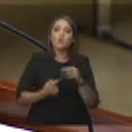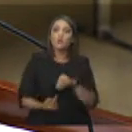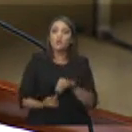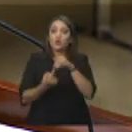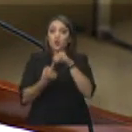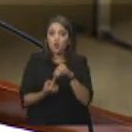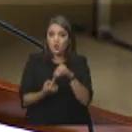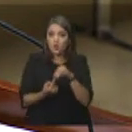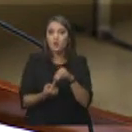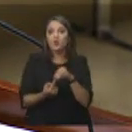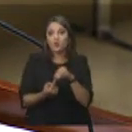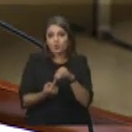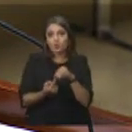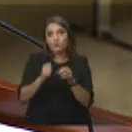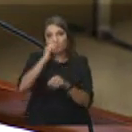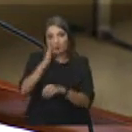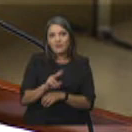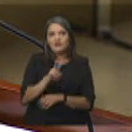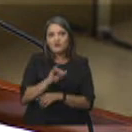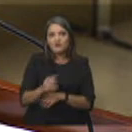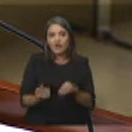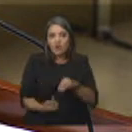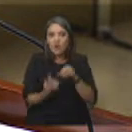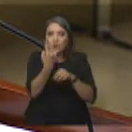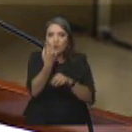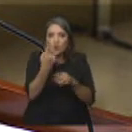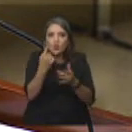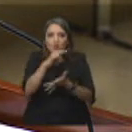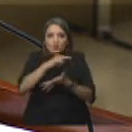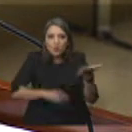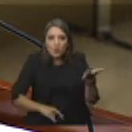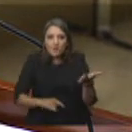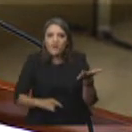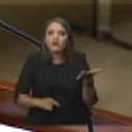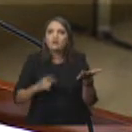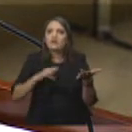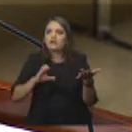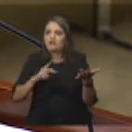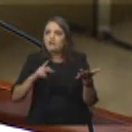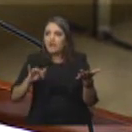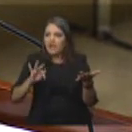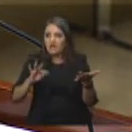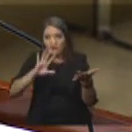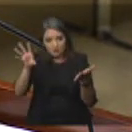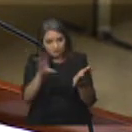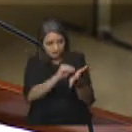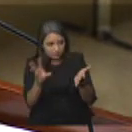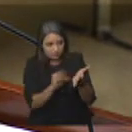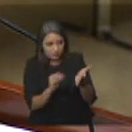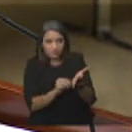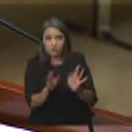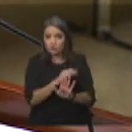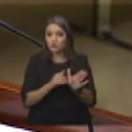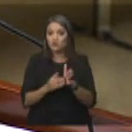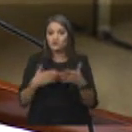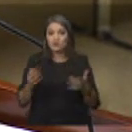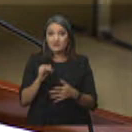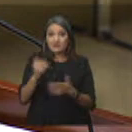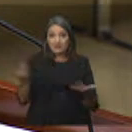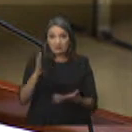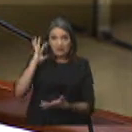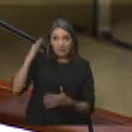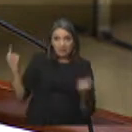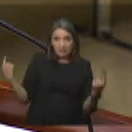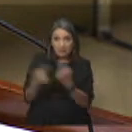único documento com base na base do CPF. Então, ministro Fux, ministro Gilmar Mendes, uma eventual declaração de